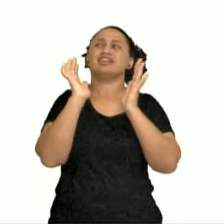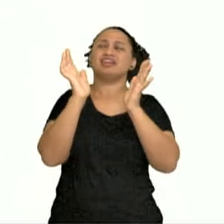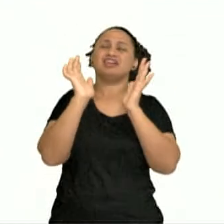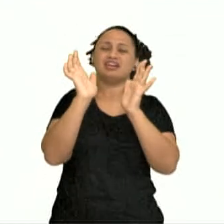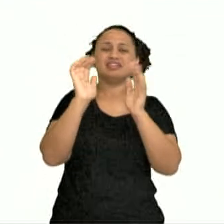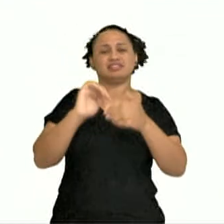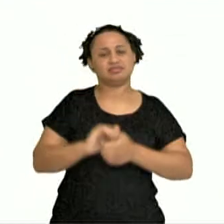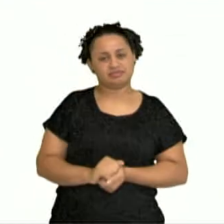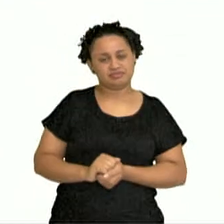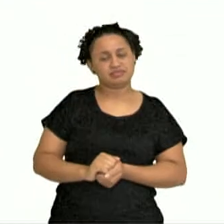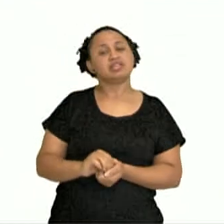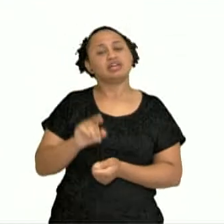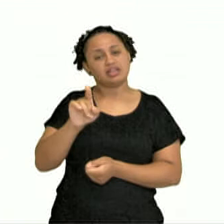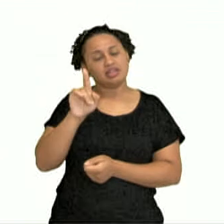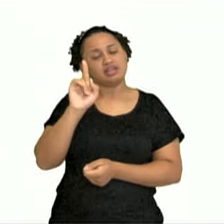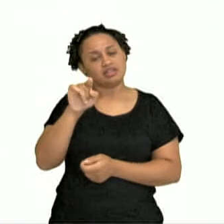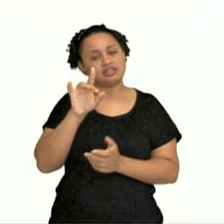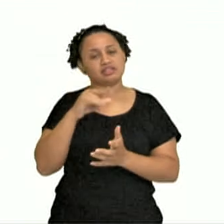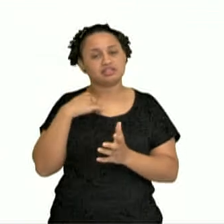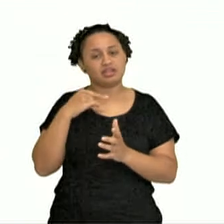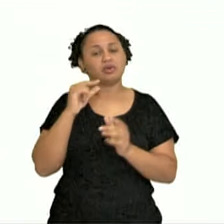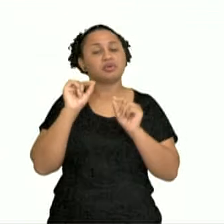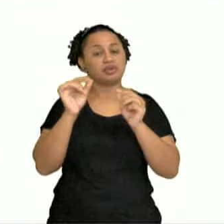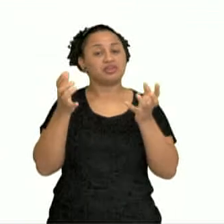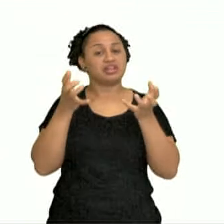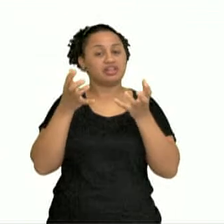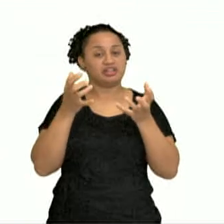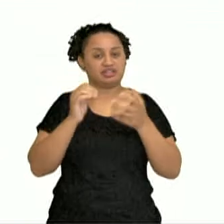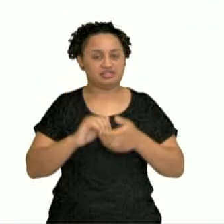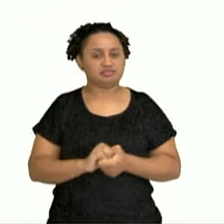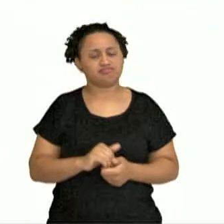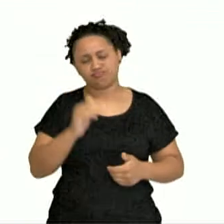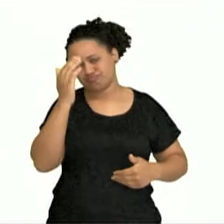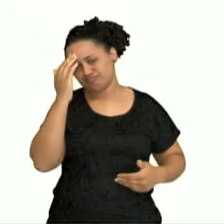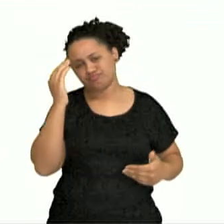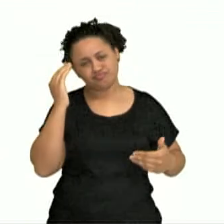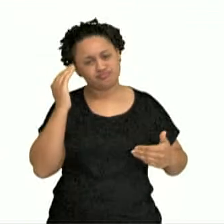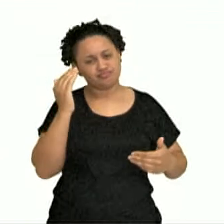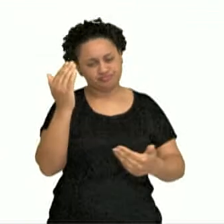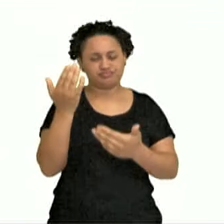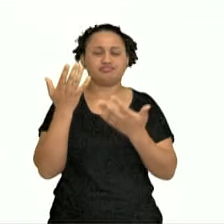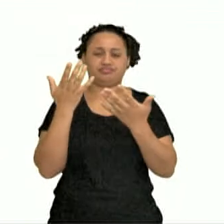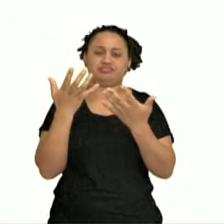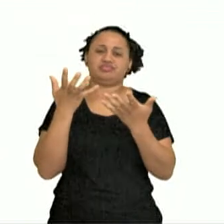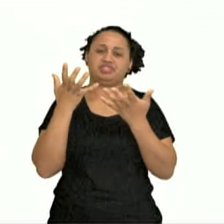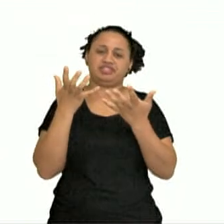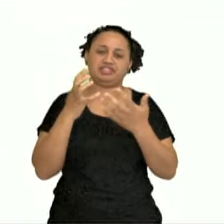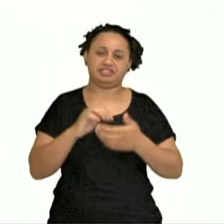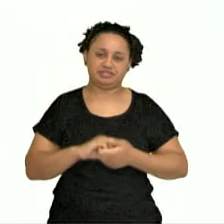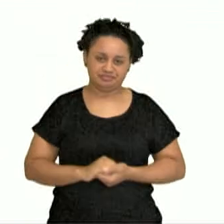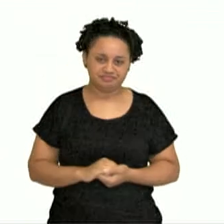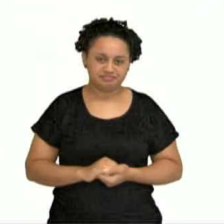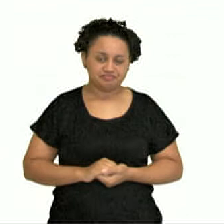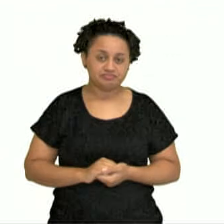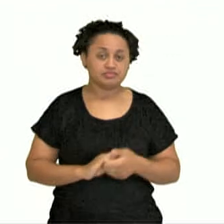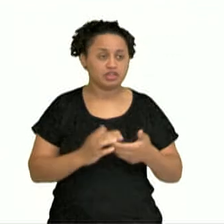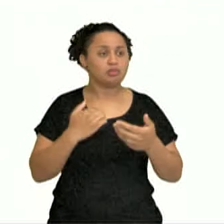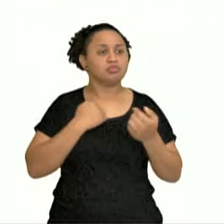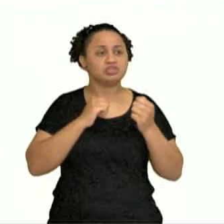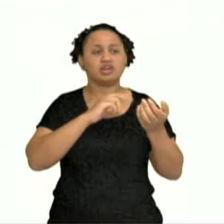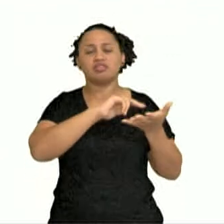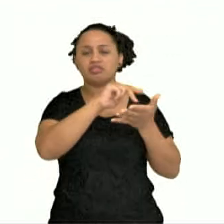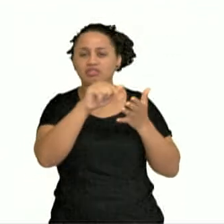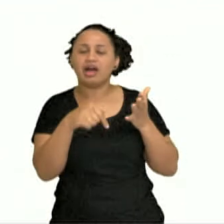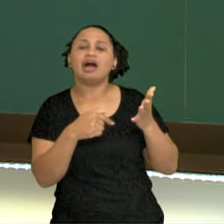capo. Esta es la señal. Ou seja, muito obrigado. Era esse sinal que eu queria. Então, poderia vir